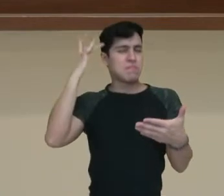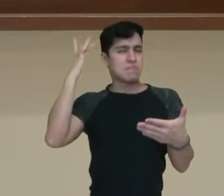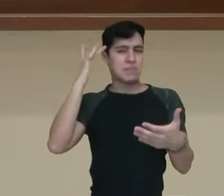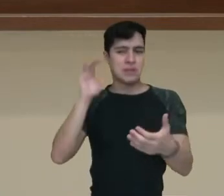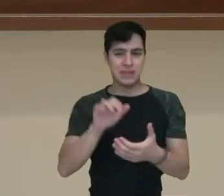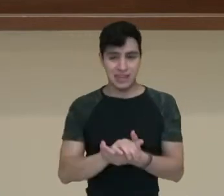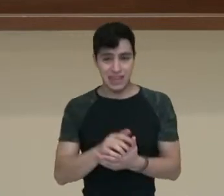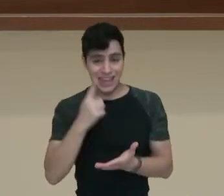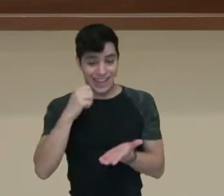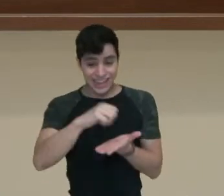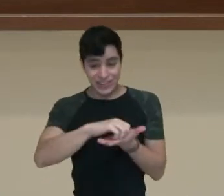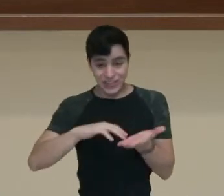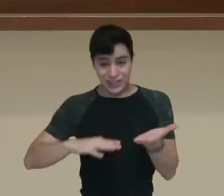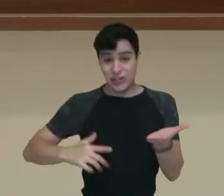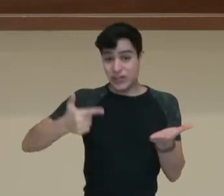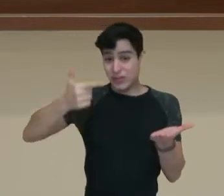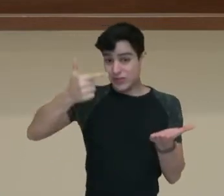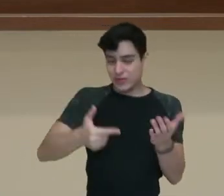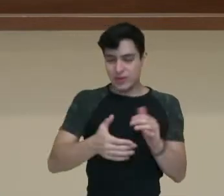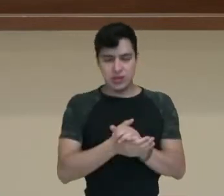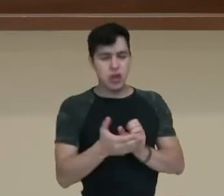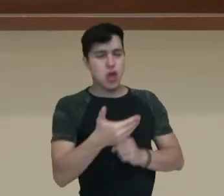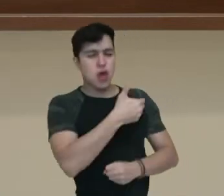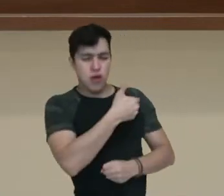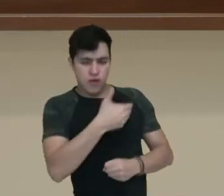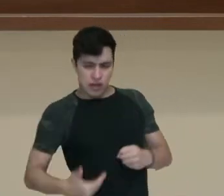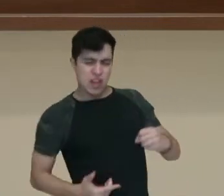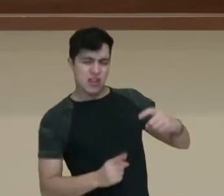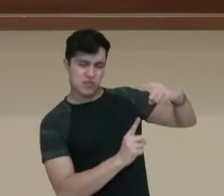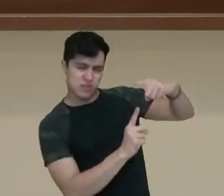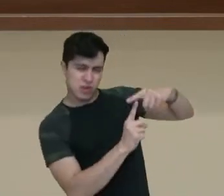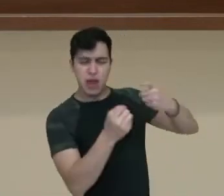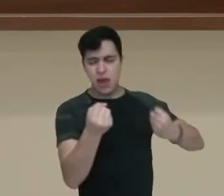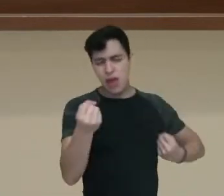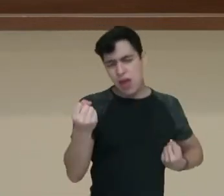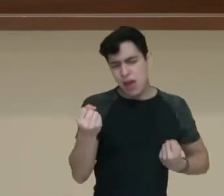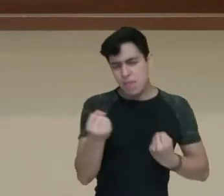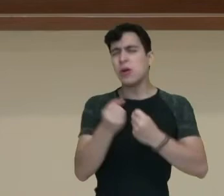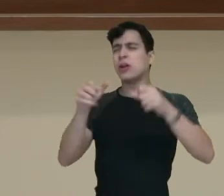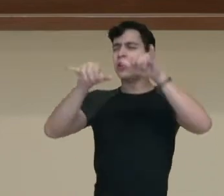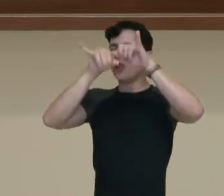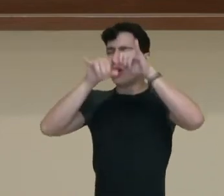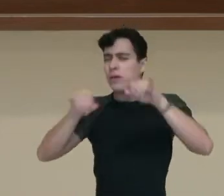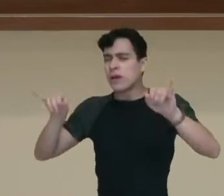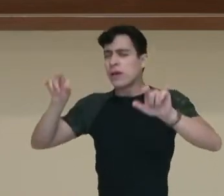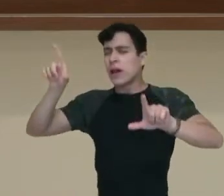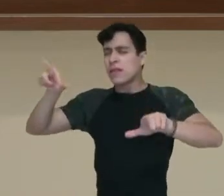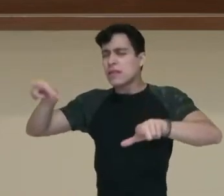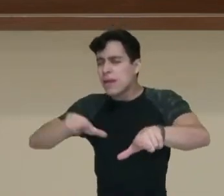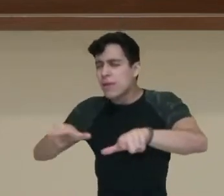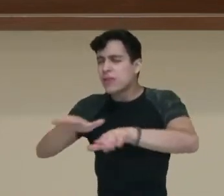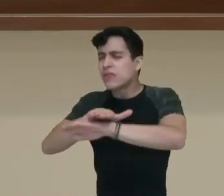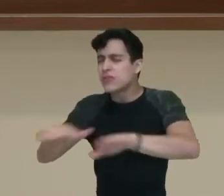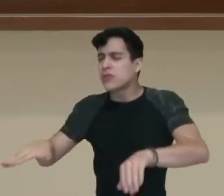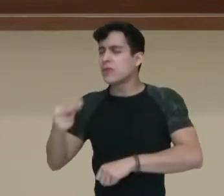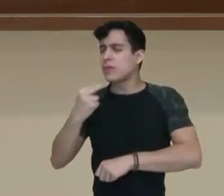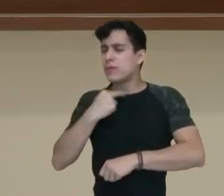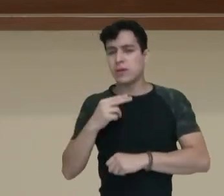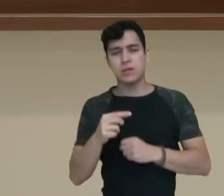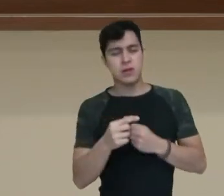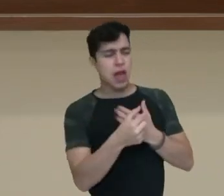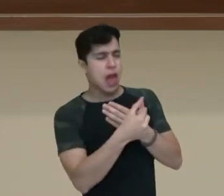número 2. Governo de Paraíso apoia a campanha de combate ao trabalho infantil. Quem é a autora do texto? Quem